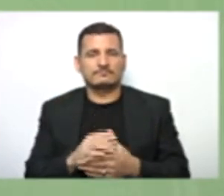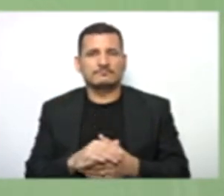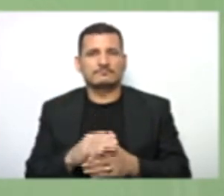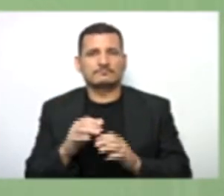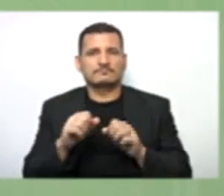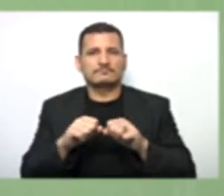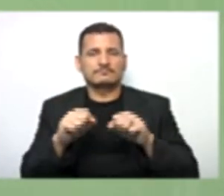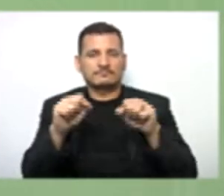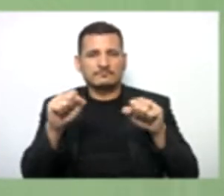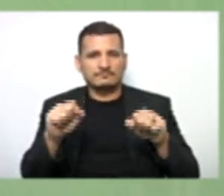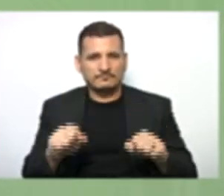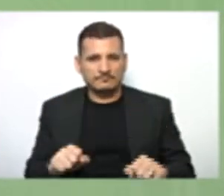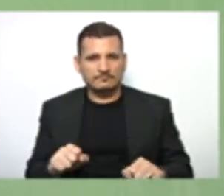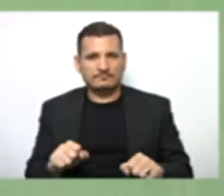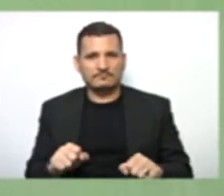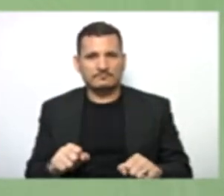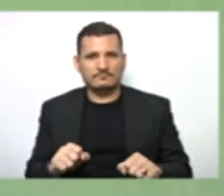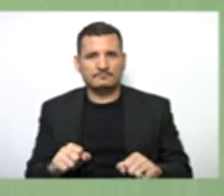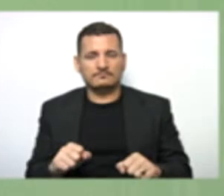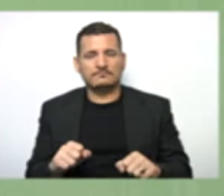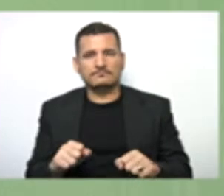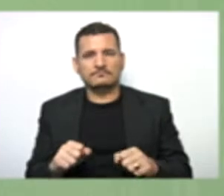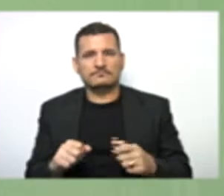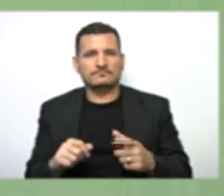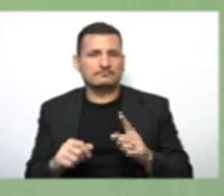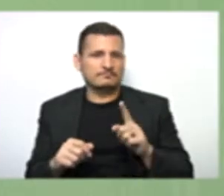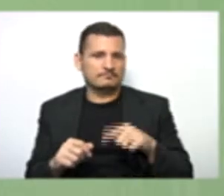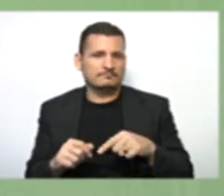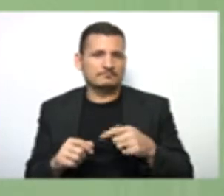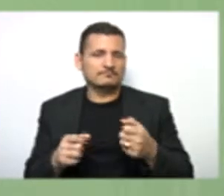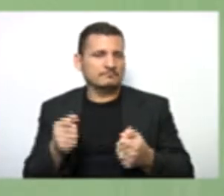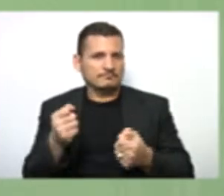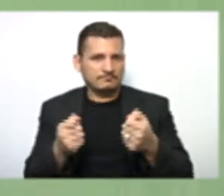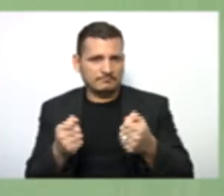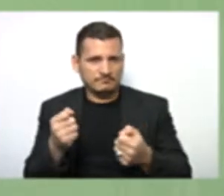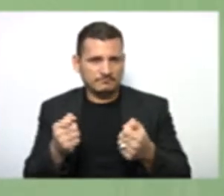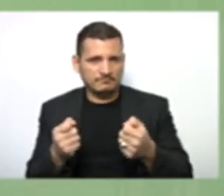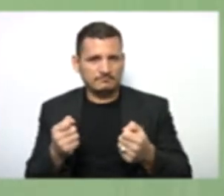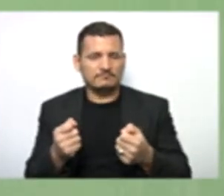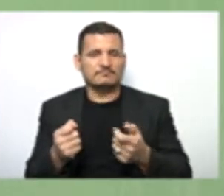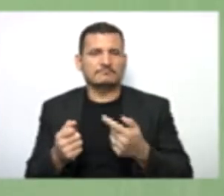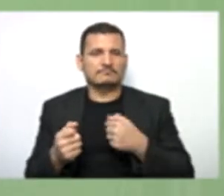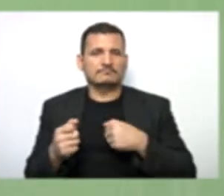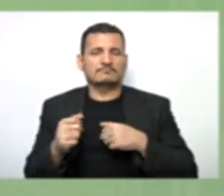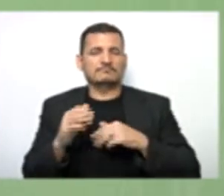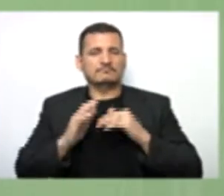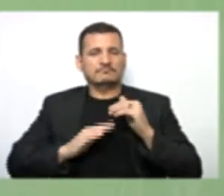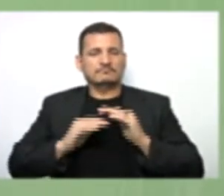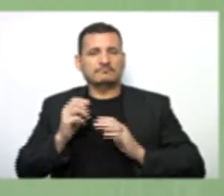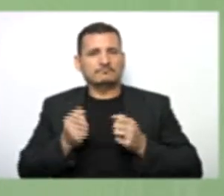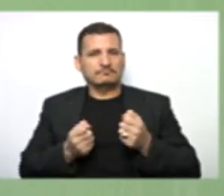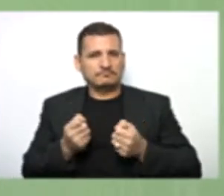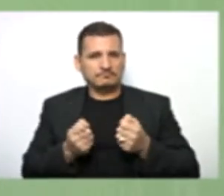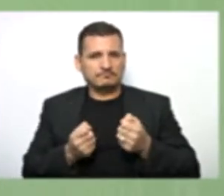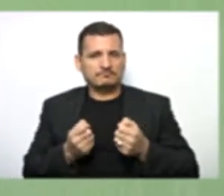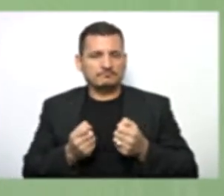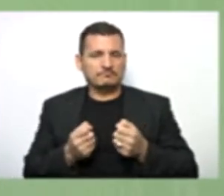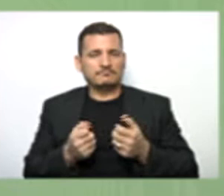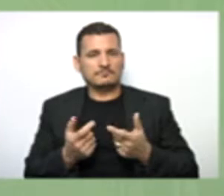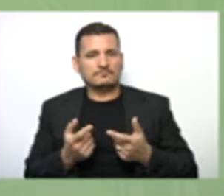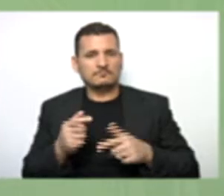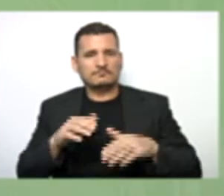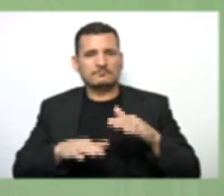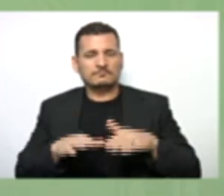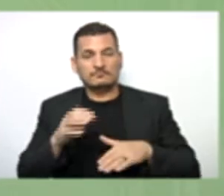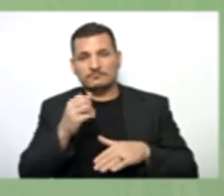software, provavelmente consumindo mais recursos de hardware, e o hardware não acompanha. Só que às vezes é bom a